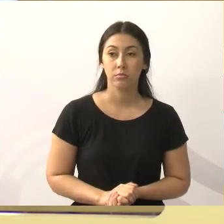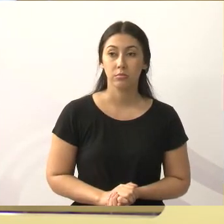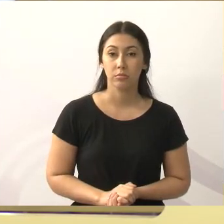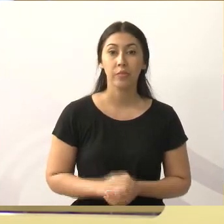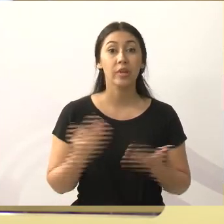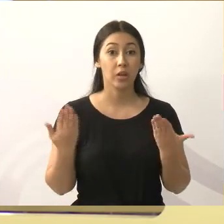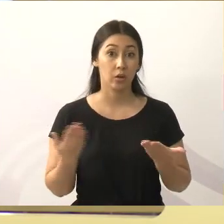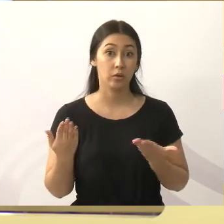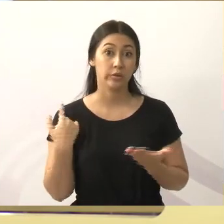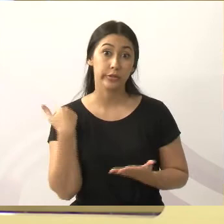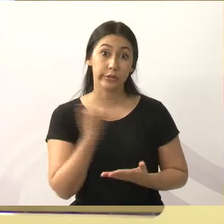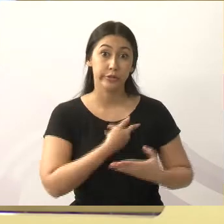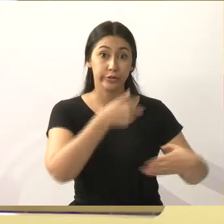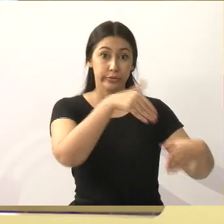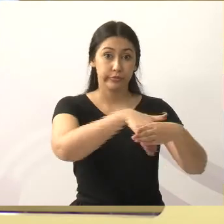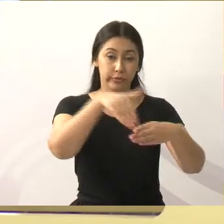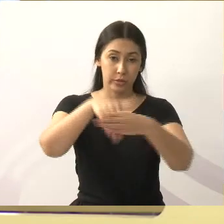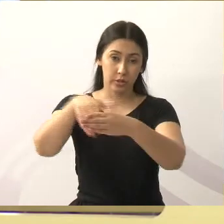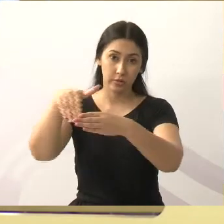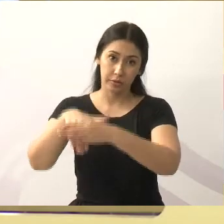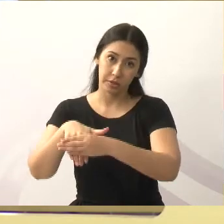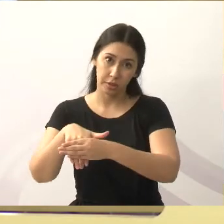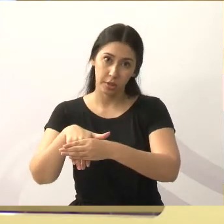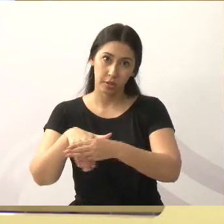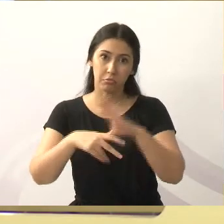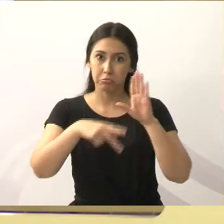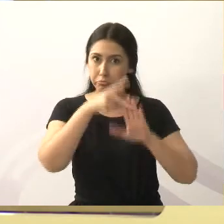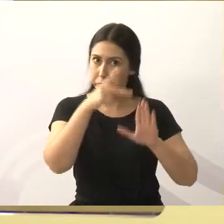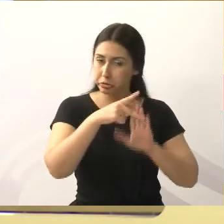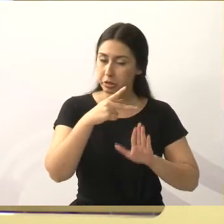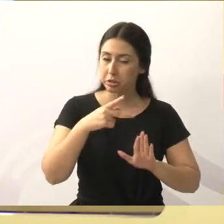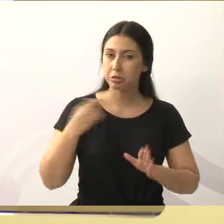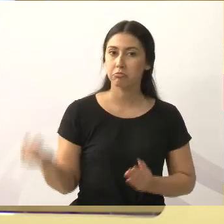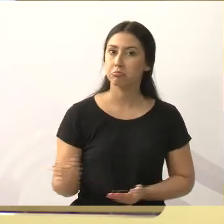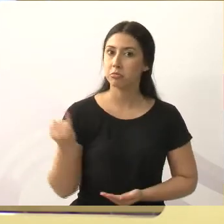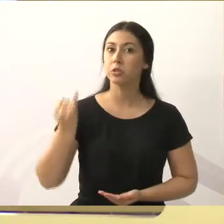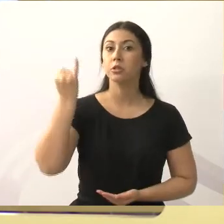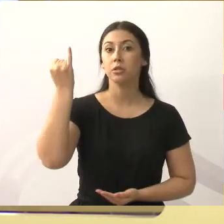Hoje aqui a gente está votando em alguns projetos importantíssimos,